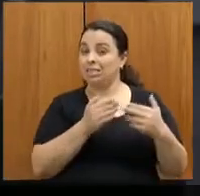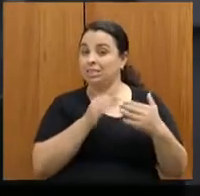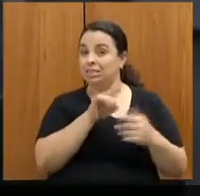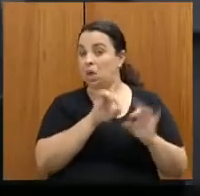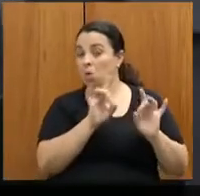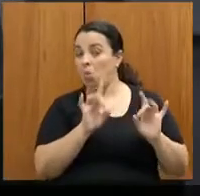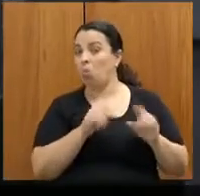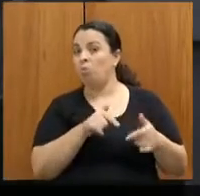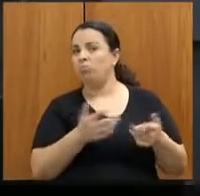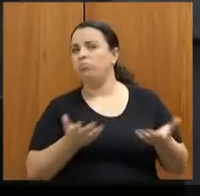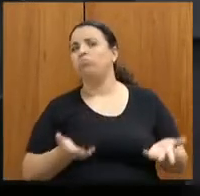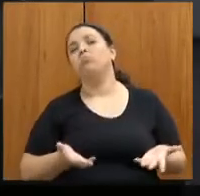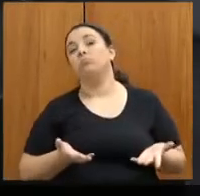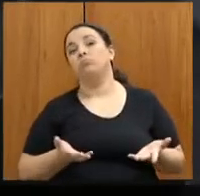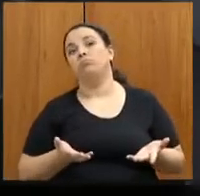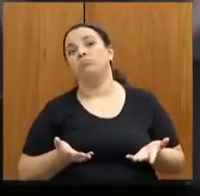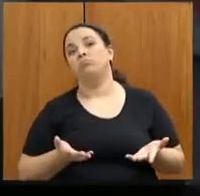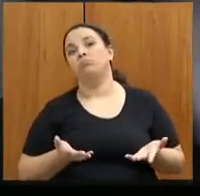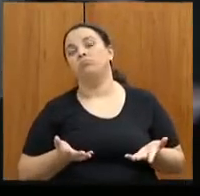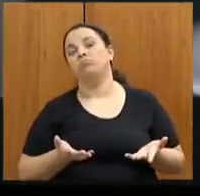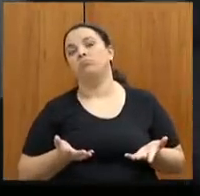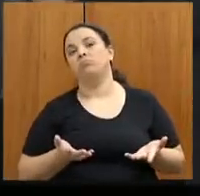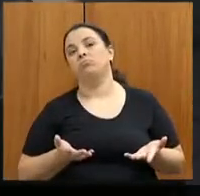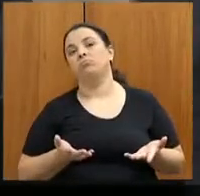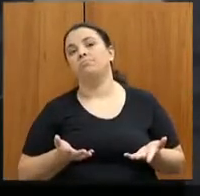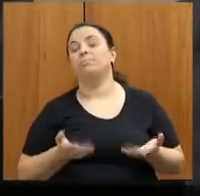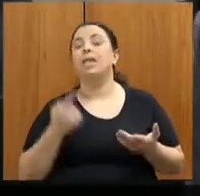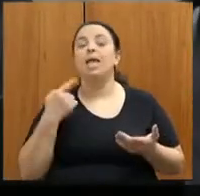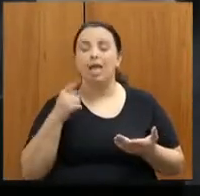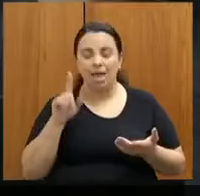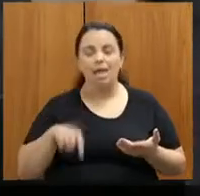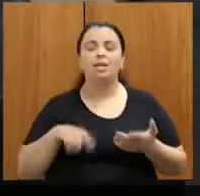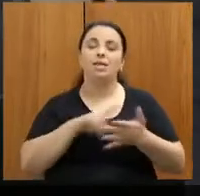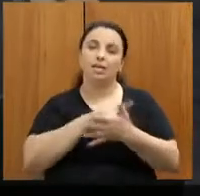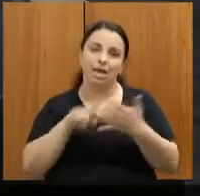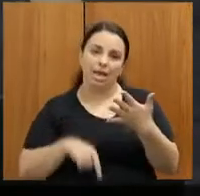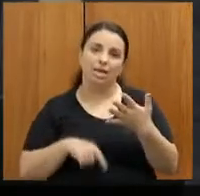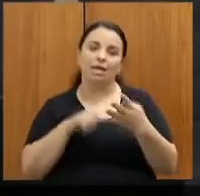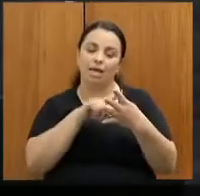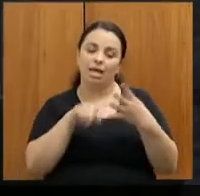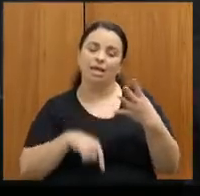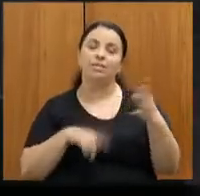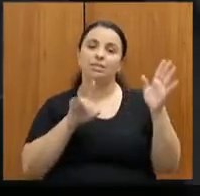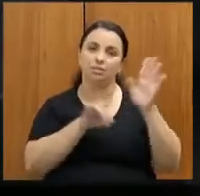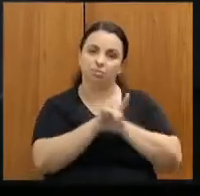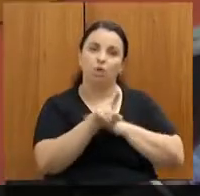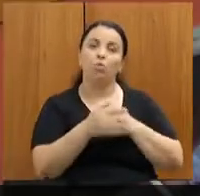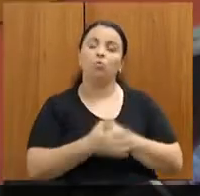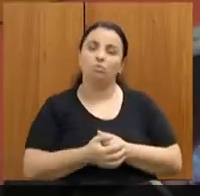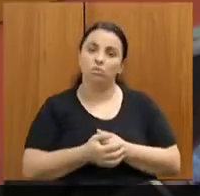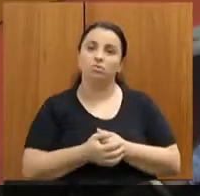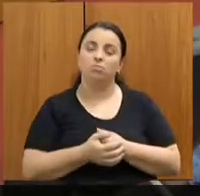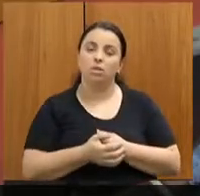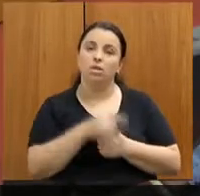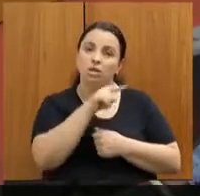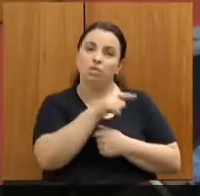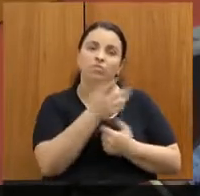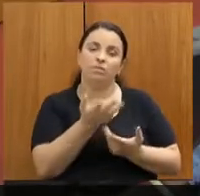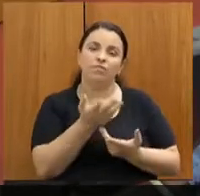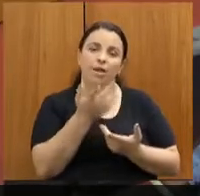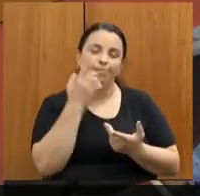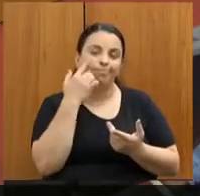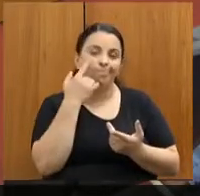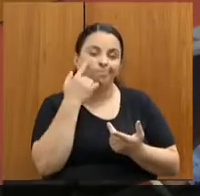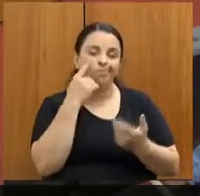rega Então essas são as nossas perguntas e certamente é isso vai